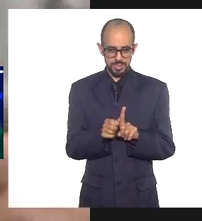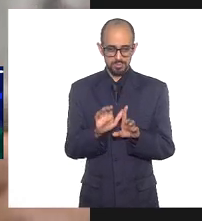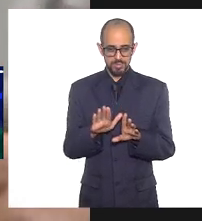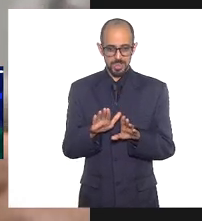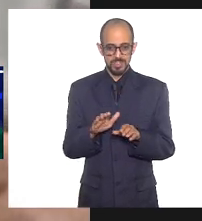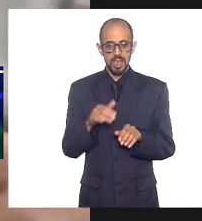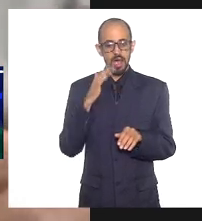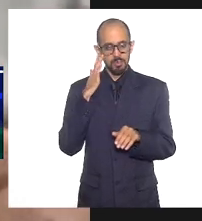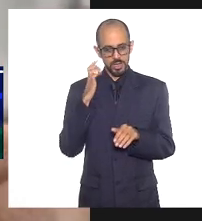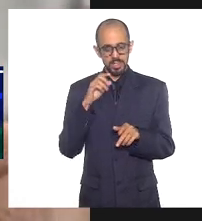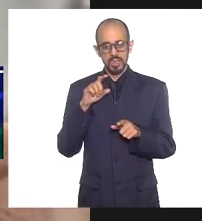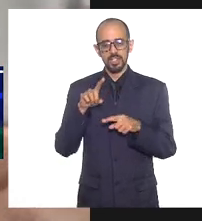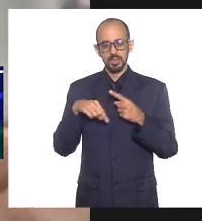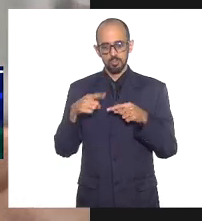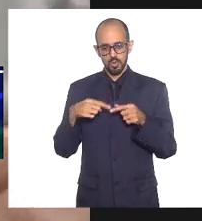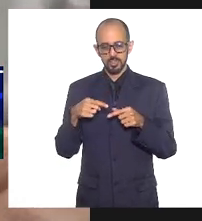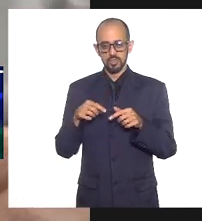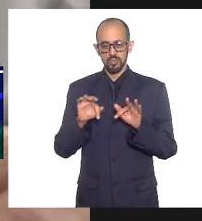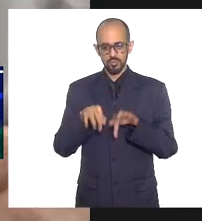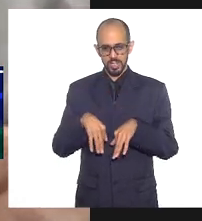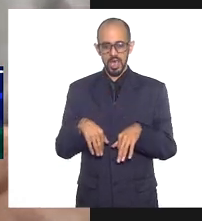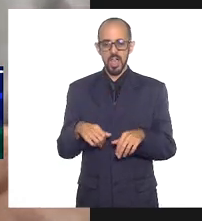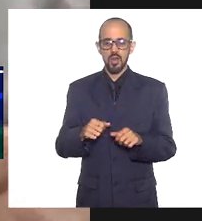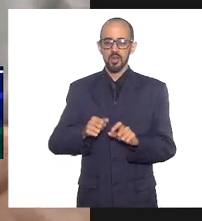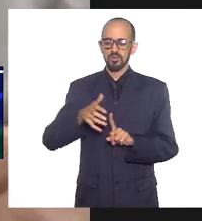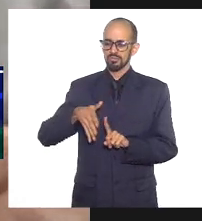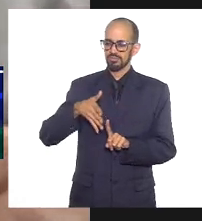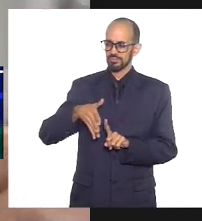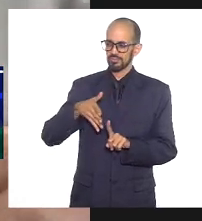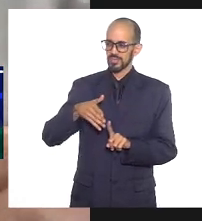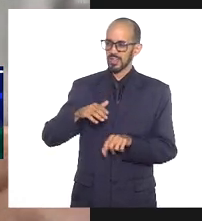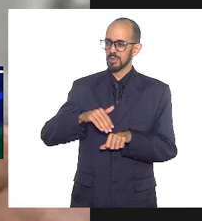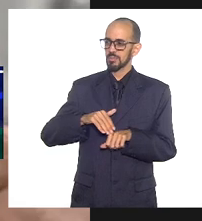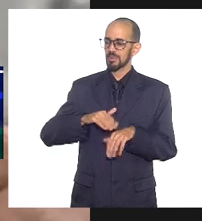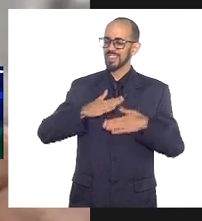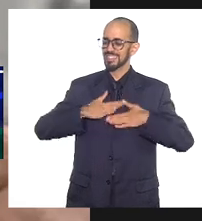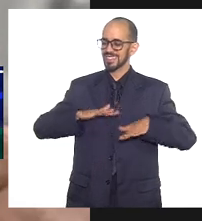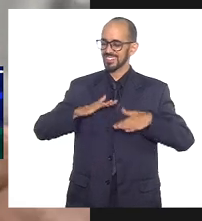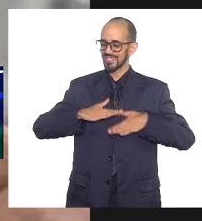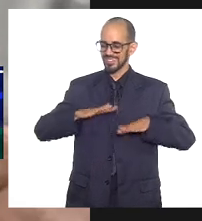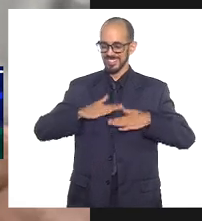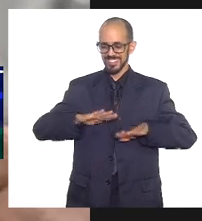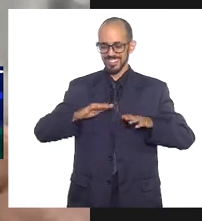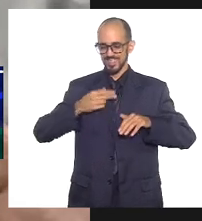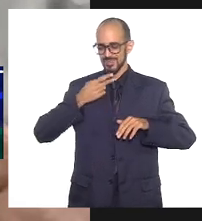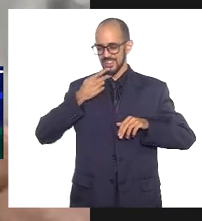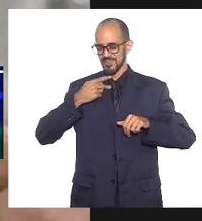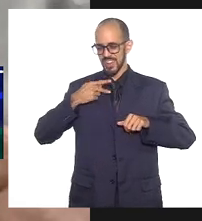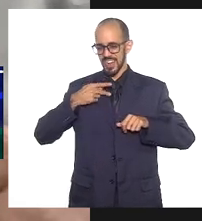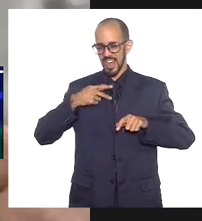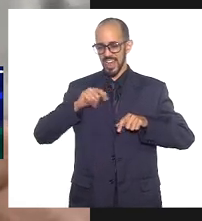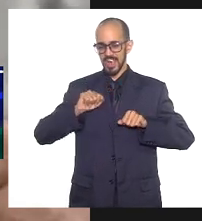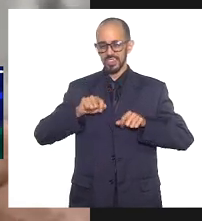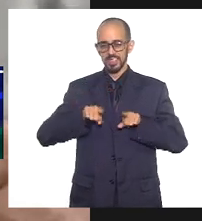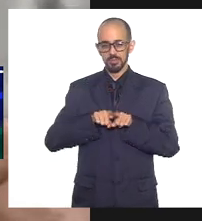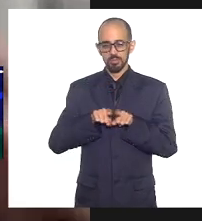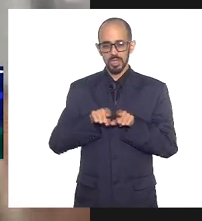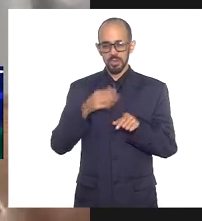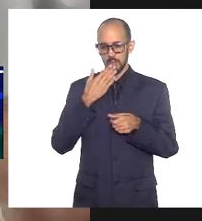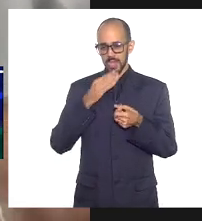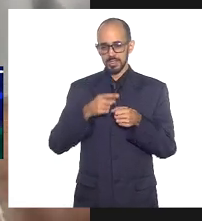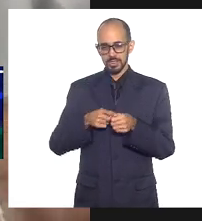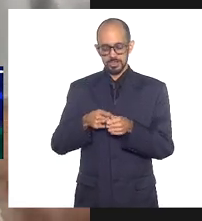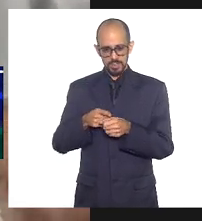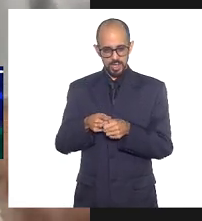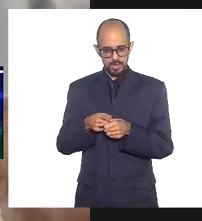escrevo amanhã no expediente final para fazer uma fala com mais calma para trazer com mais calma as cidades que foram contempladas